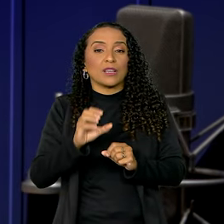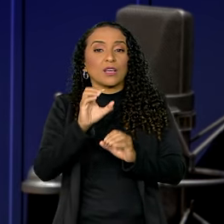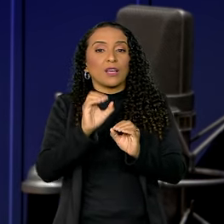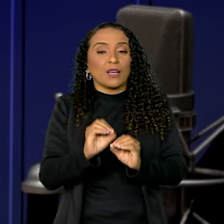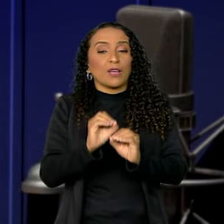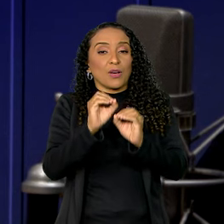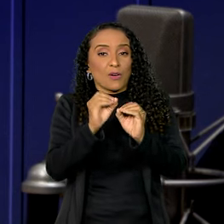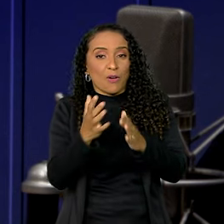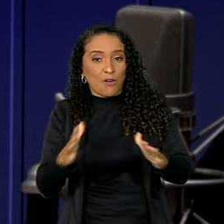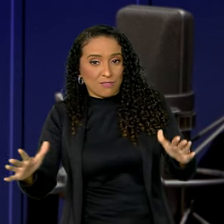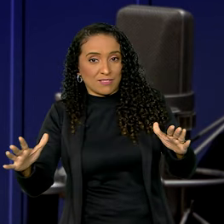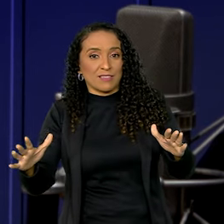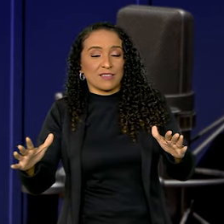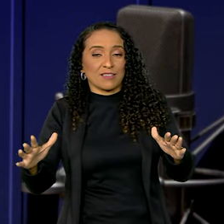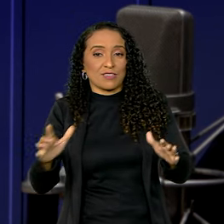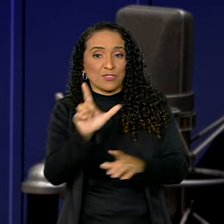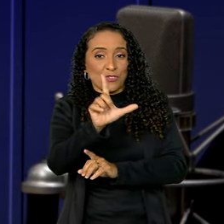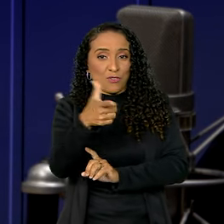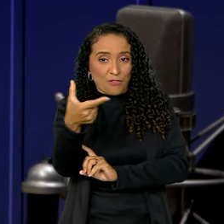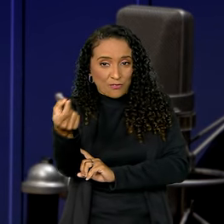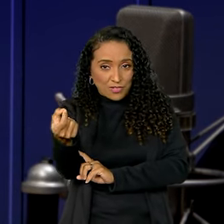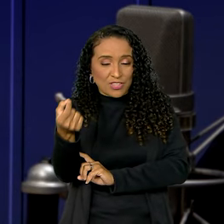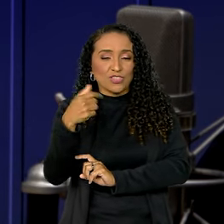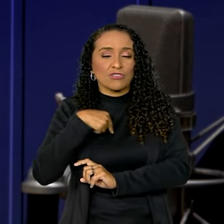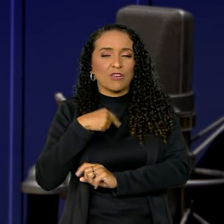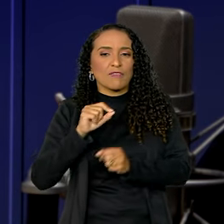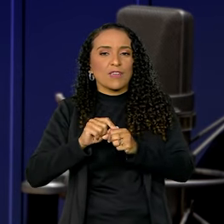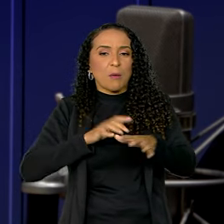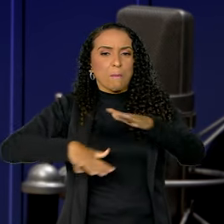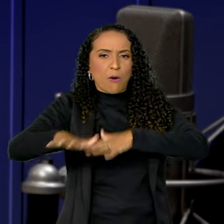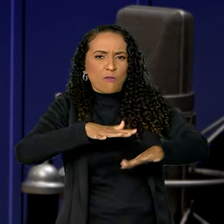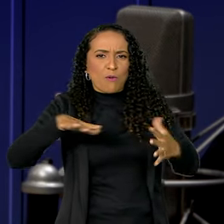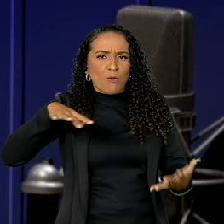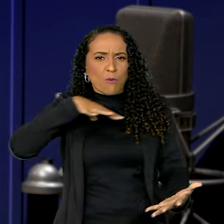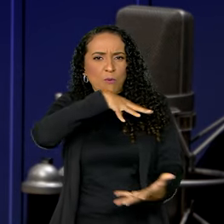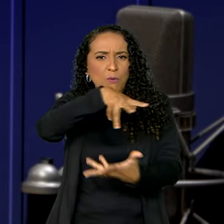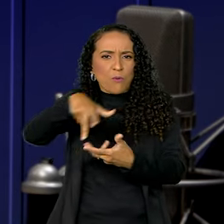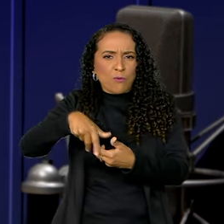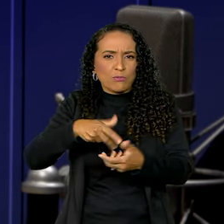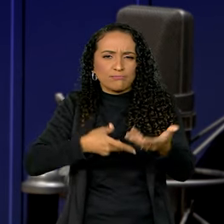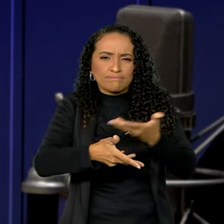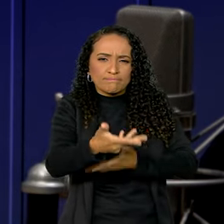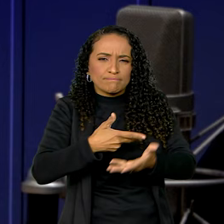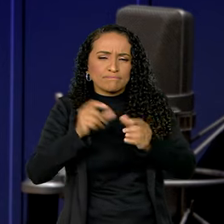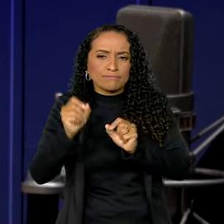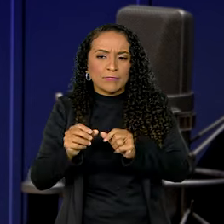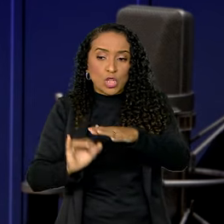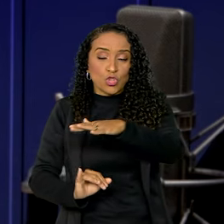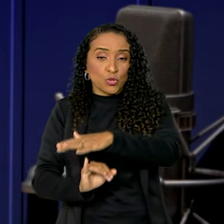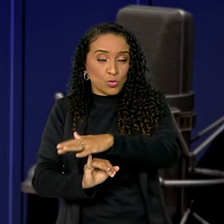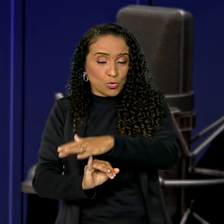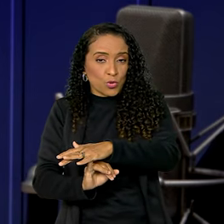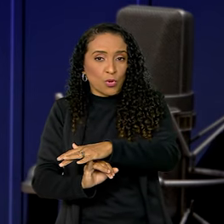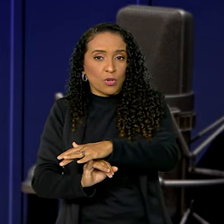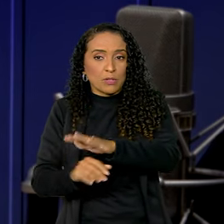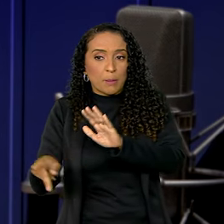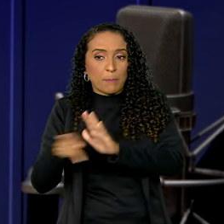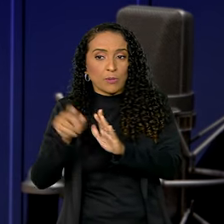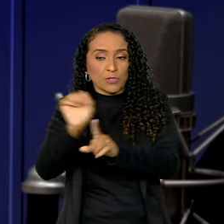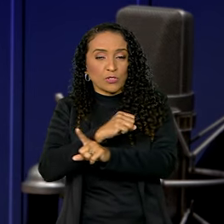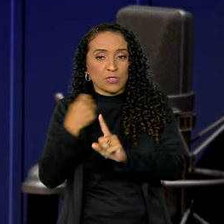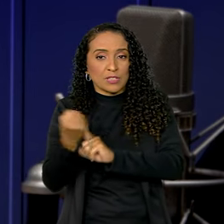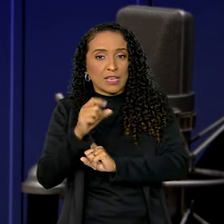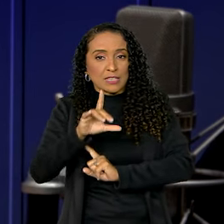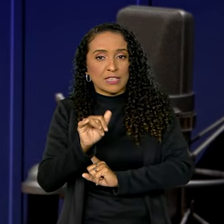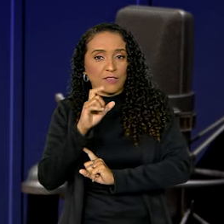Oceans 20 né o oceanos 20 a gente fez um movimento Global envolvendo instituições da sociedade